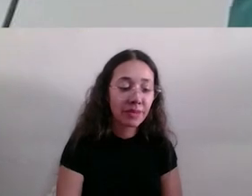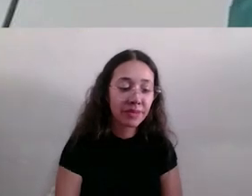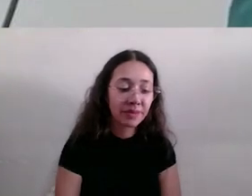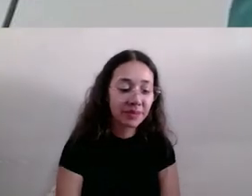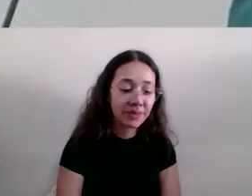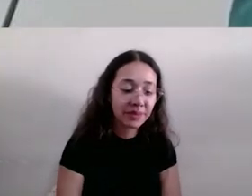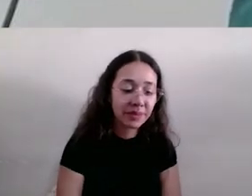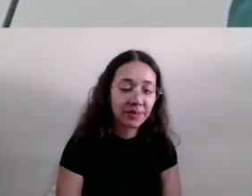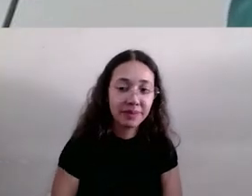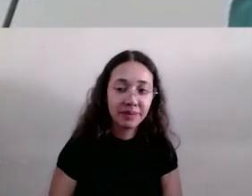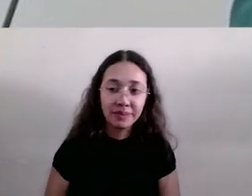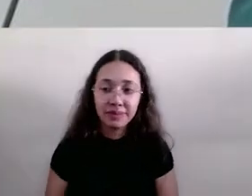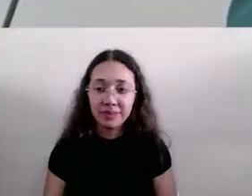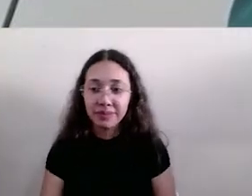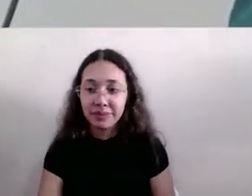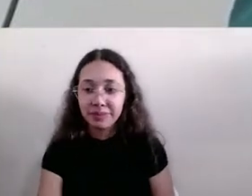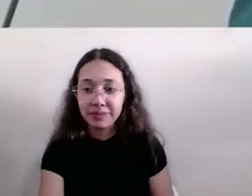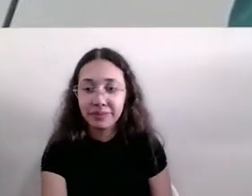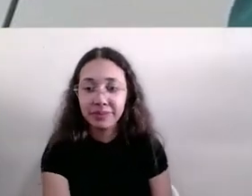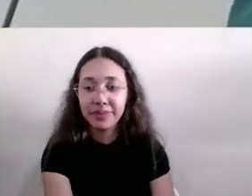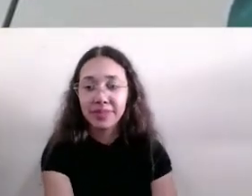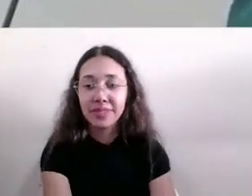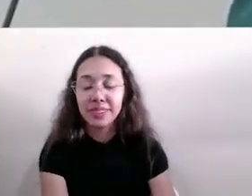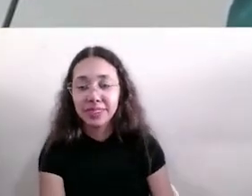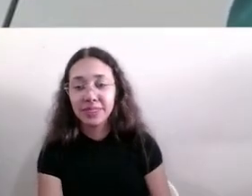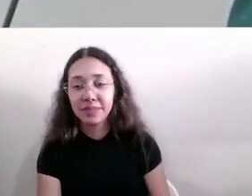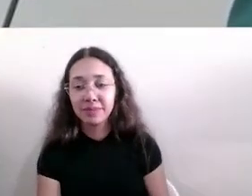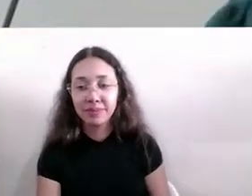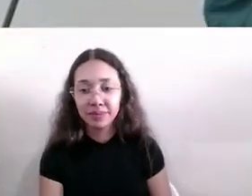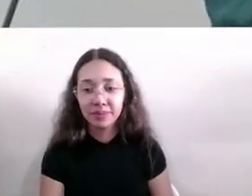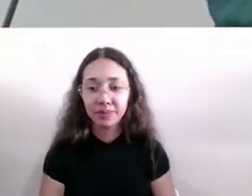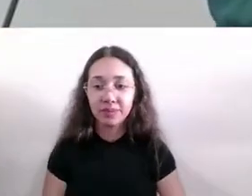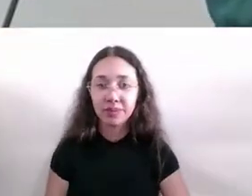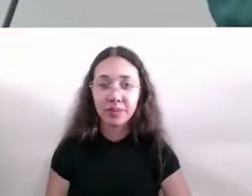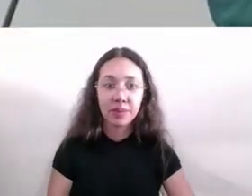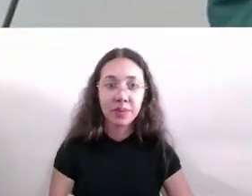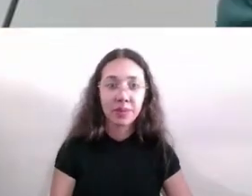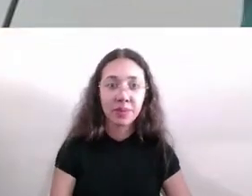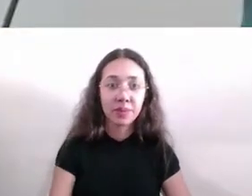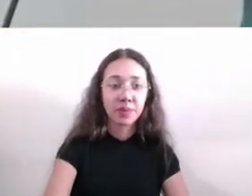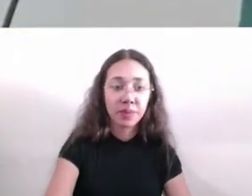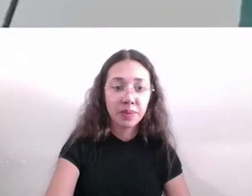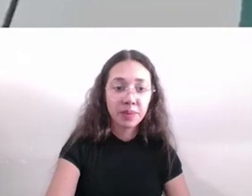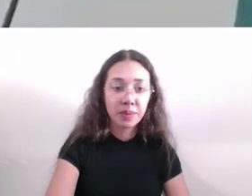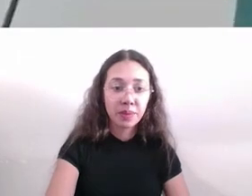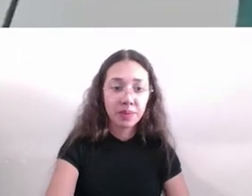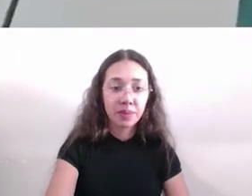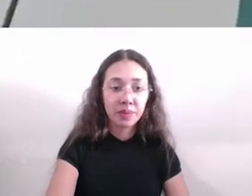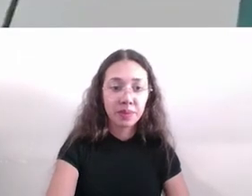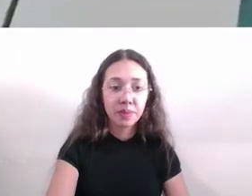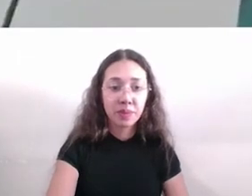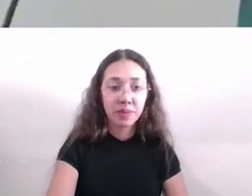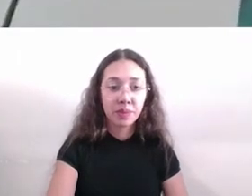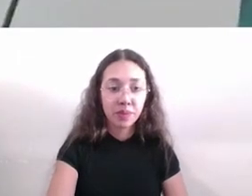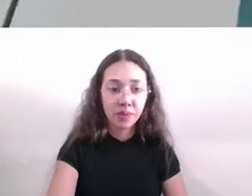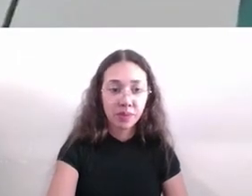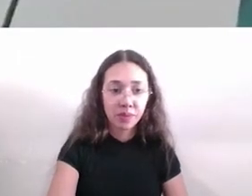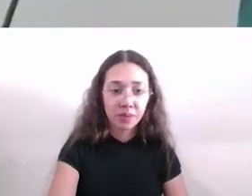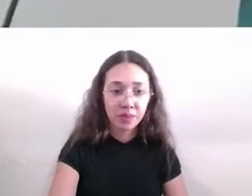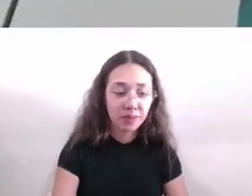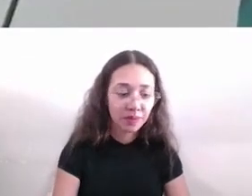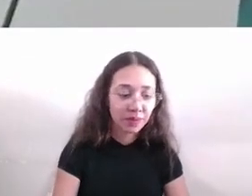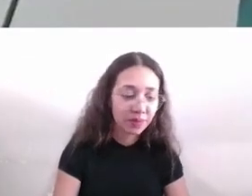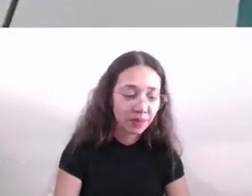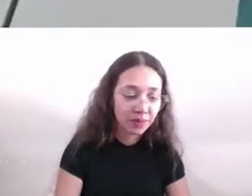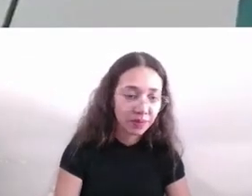revolução tão grande quanto, e talvez um pouco mais rápido até, porque as novidades, elas têm atropelado a gente cada vez